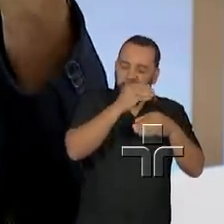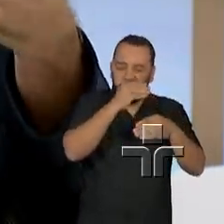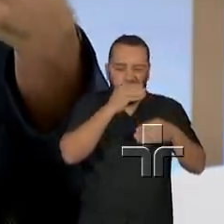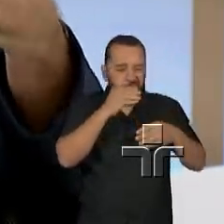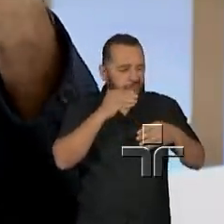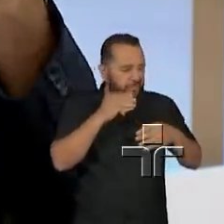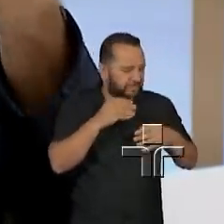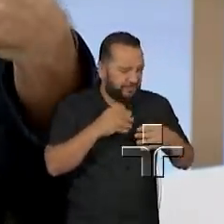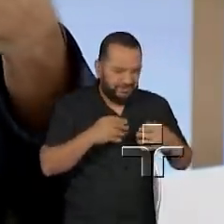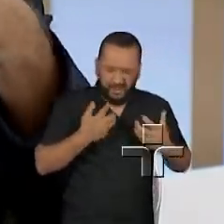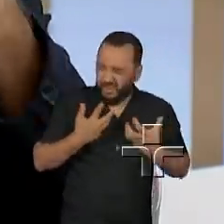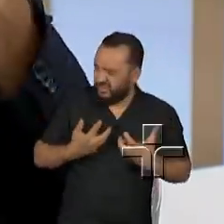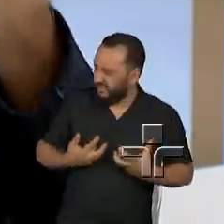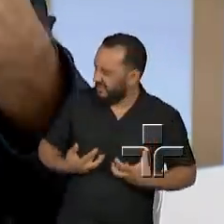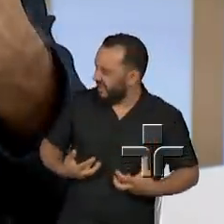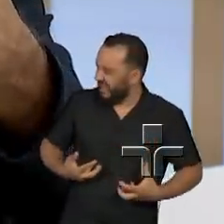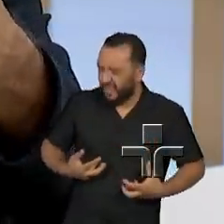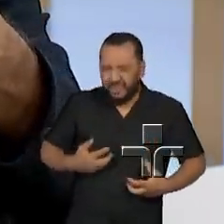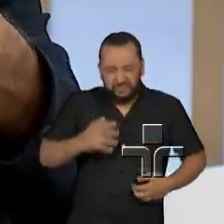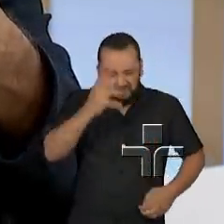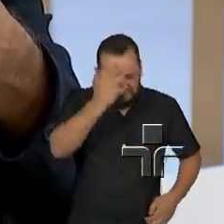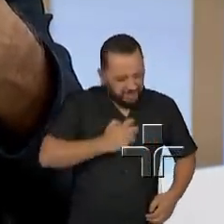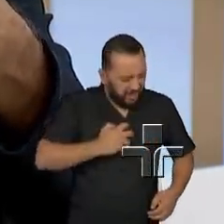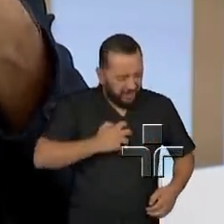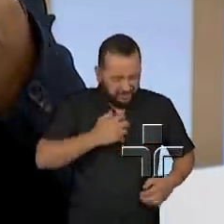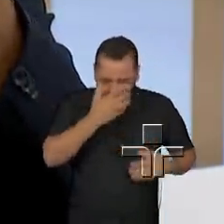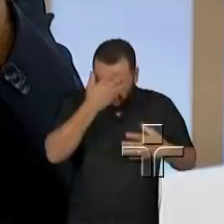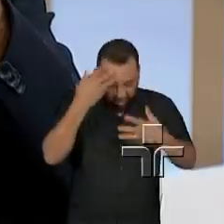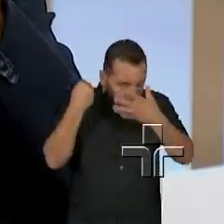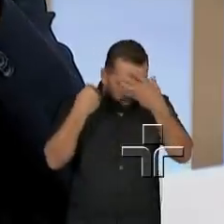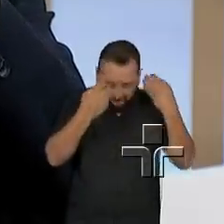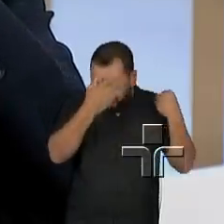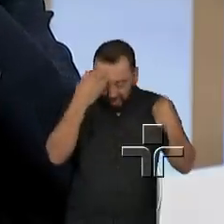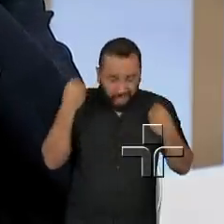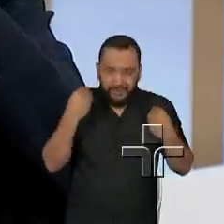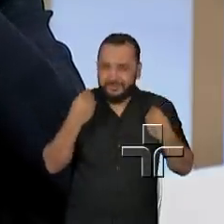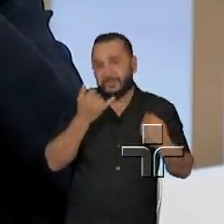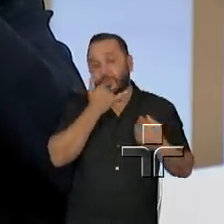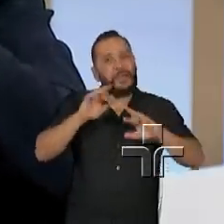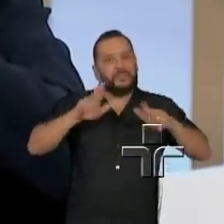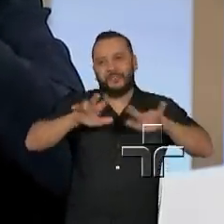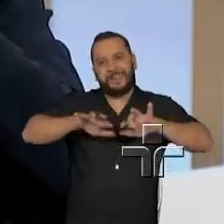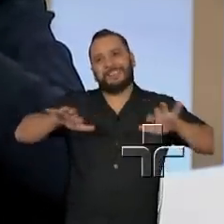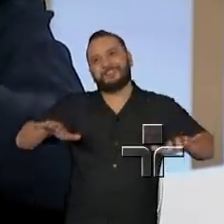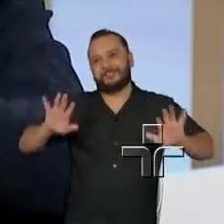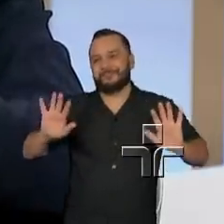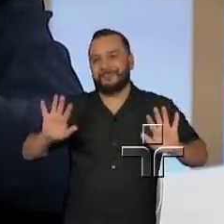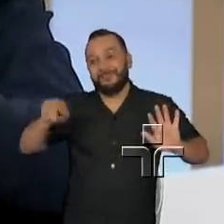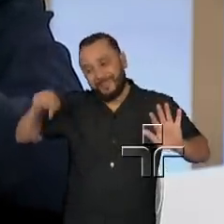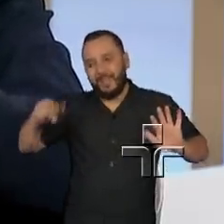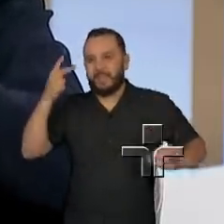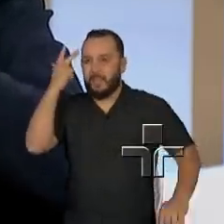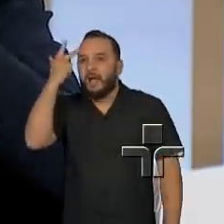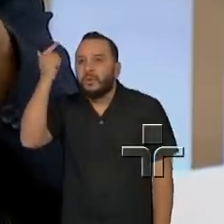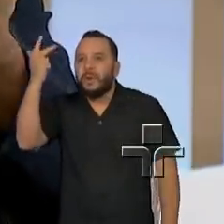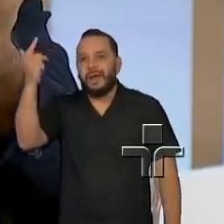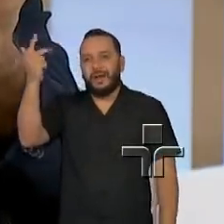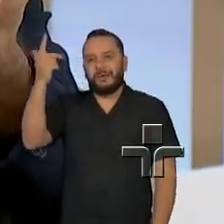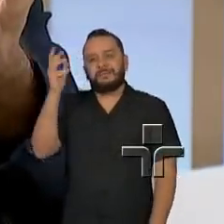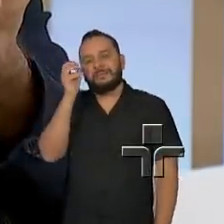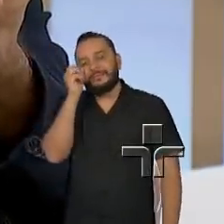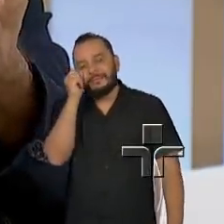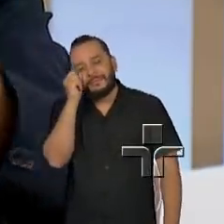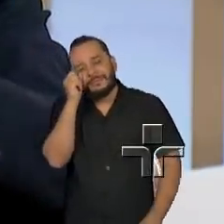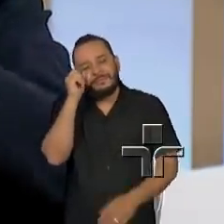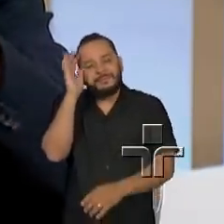até cansada, irritada e com problemas de memória. Então o problema é que as pessoas estão abandonando aquilo que é natural, que é a nossa capacidade de dormir e